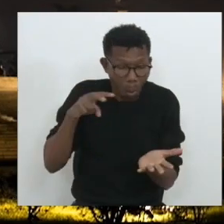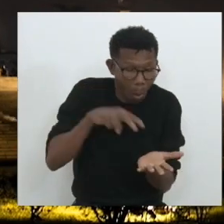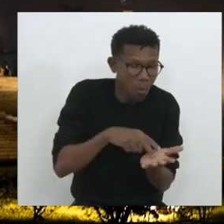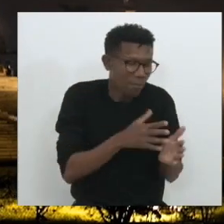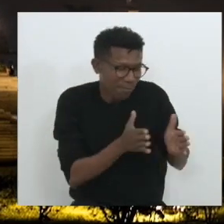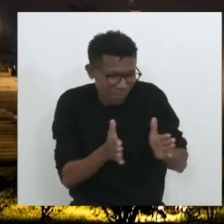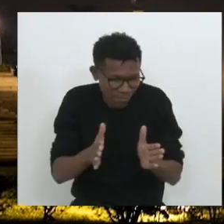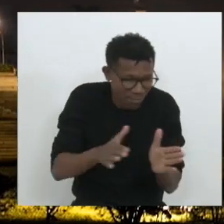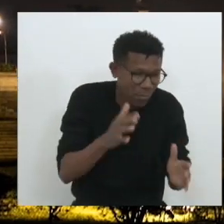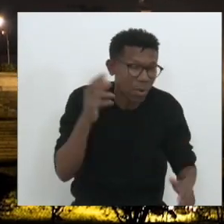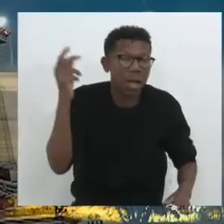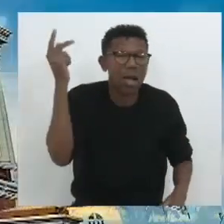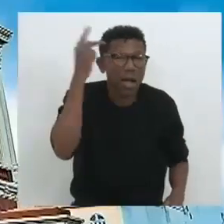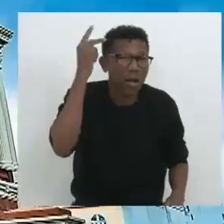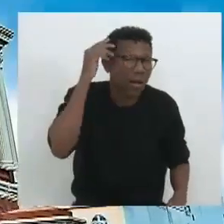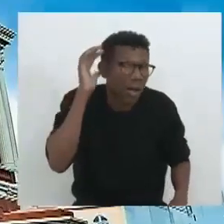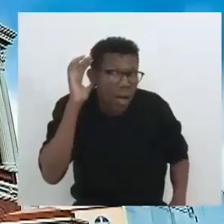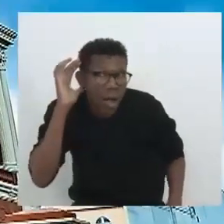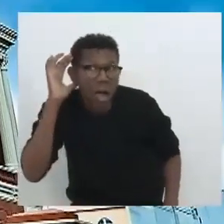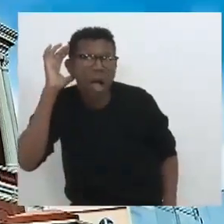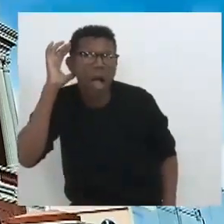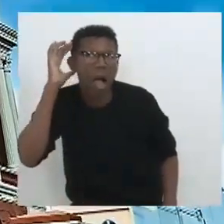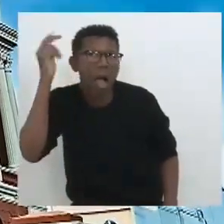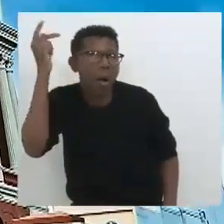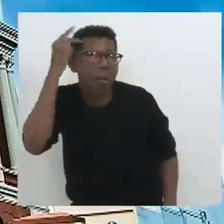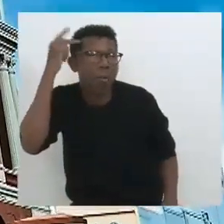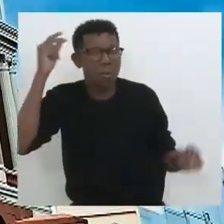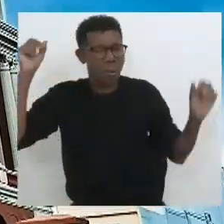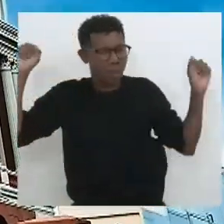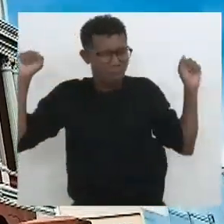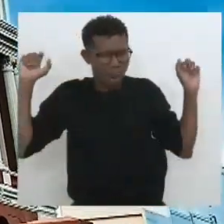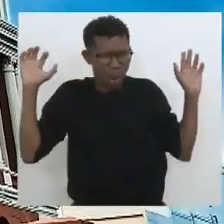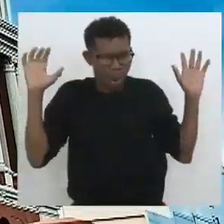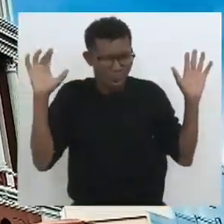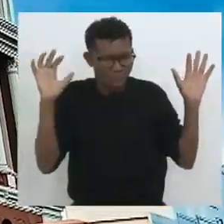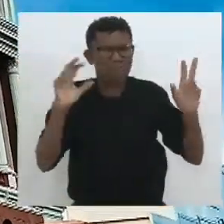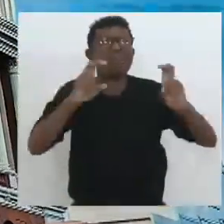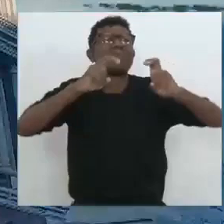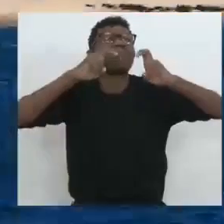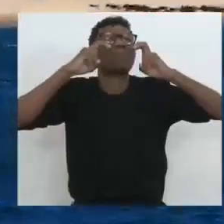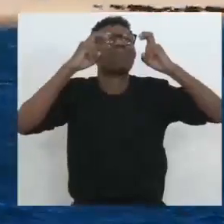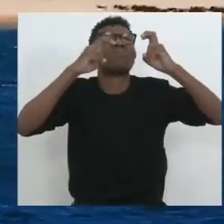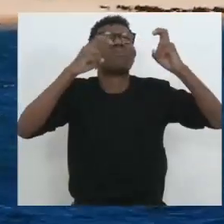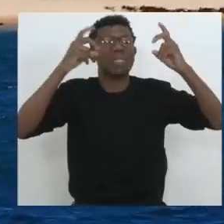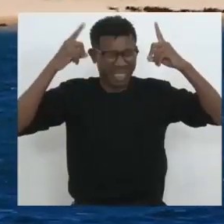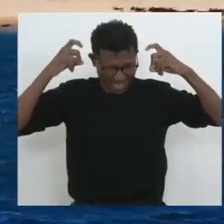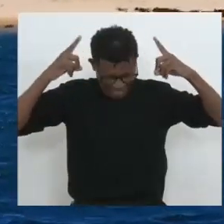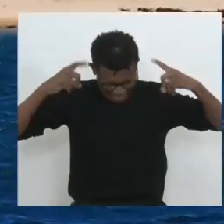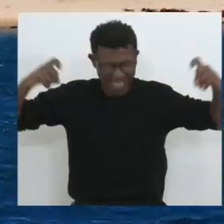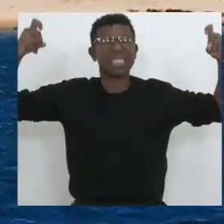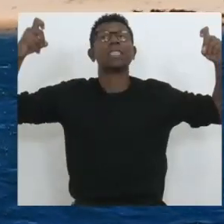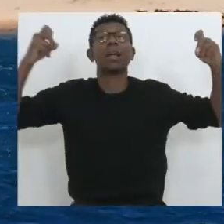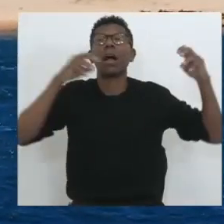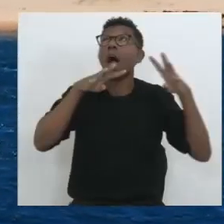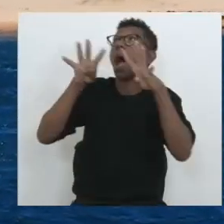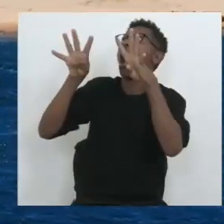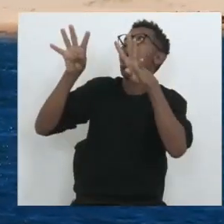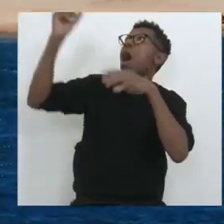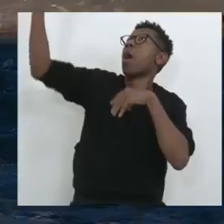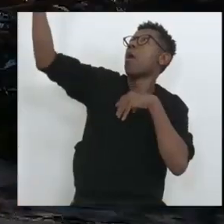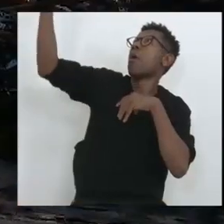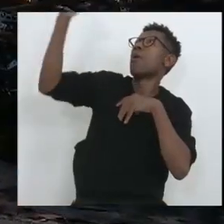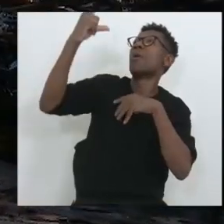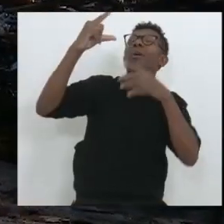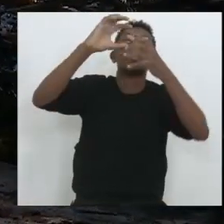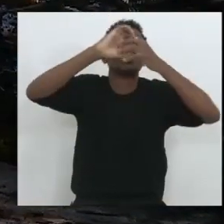Ouviram do pirang as margens plácidas de um povo er cobrado retumbante e